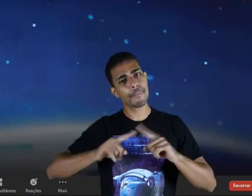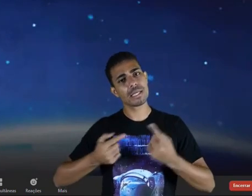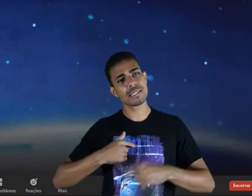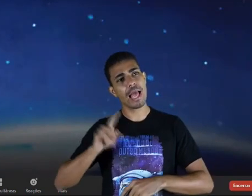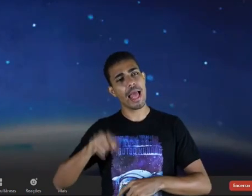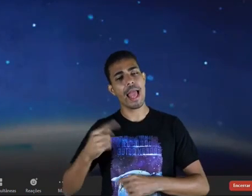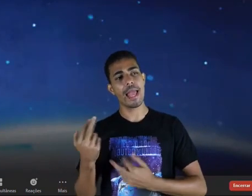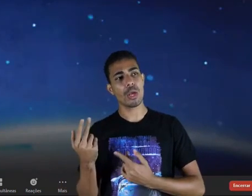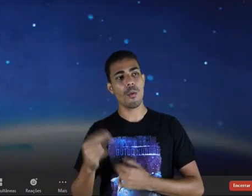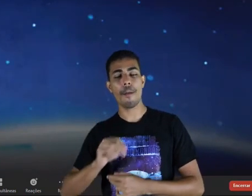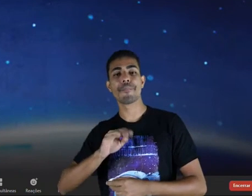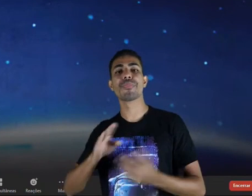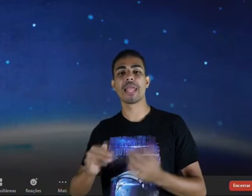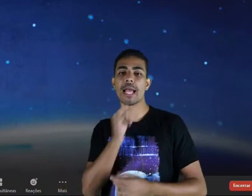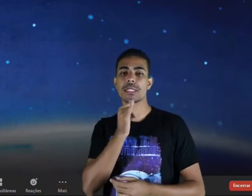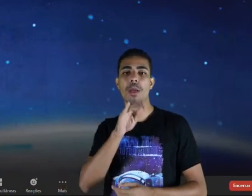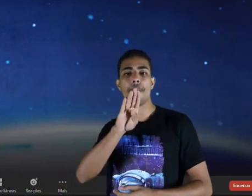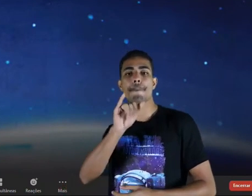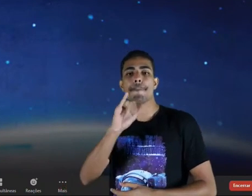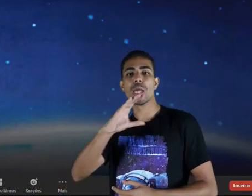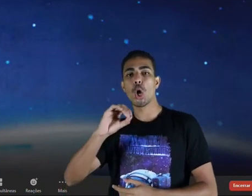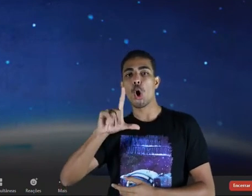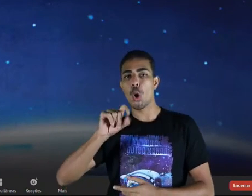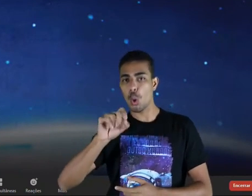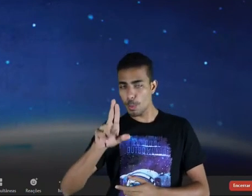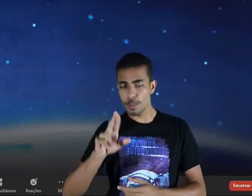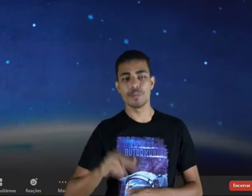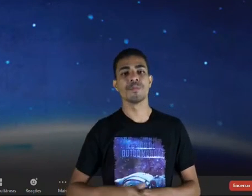de bicólon, de comparações. Olha aqui,